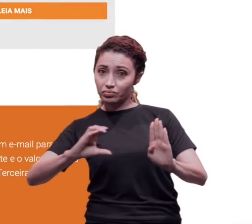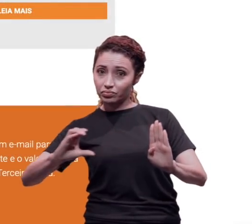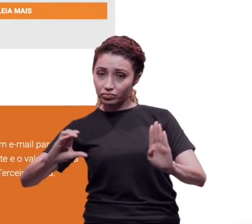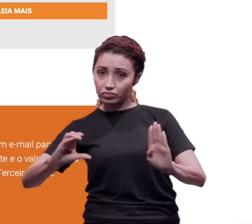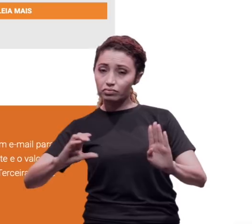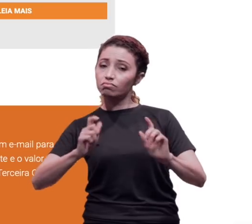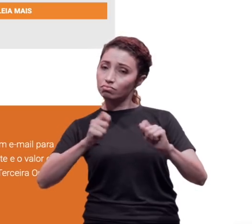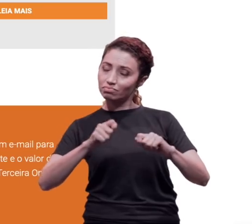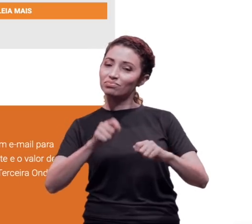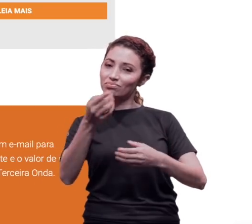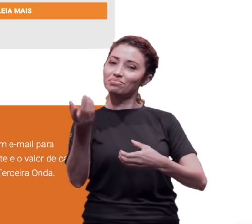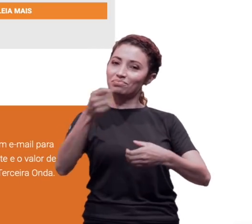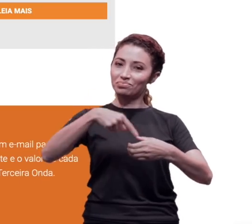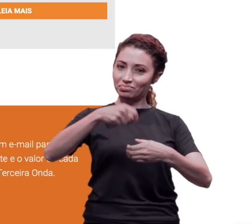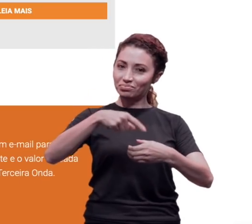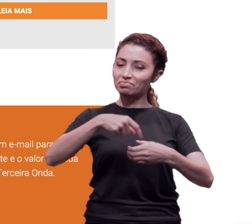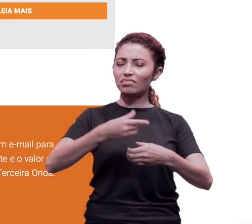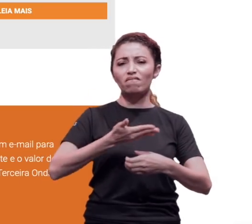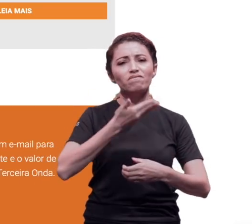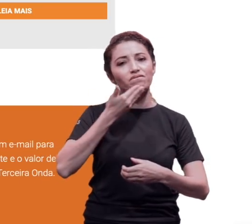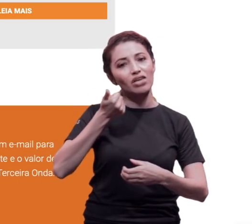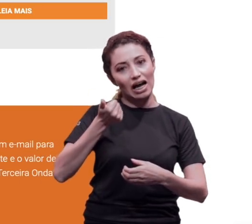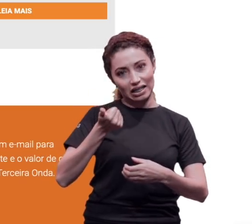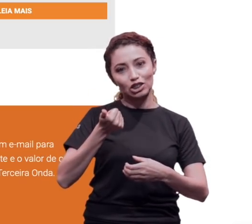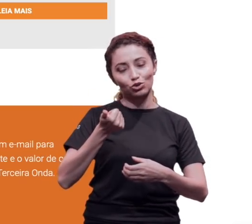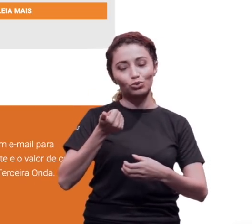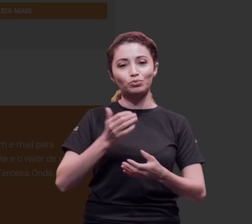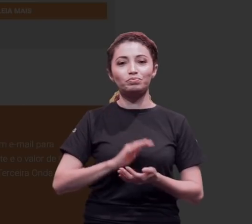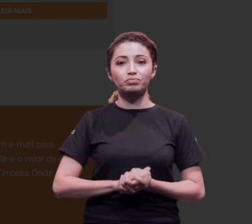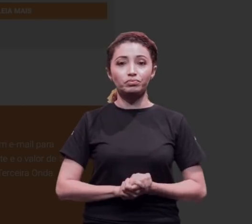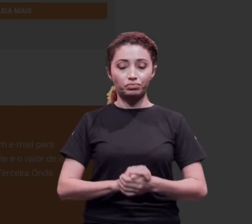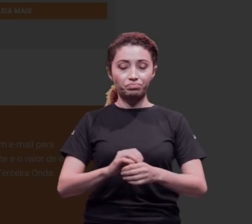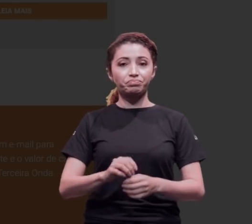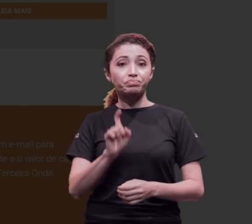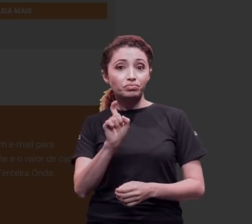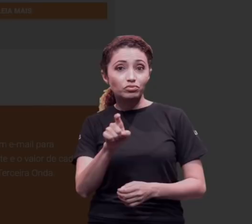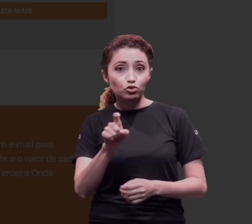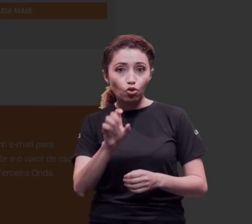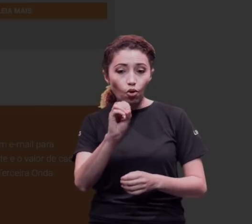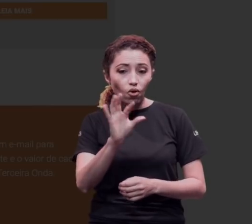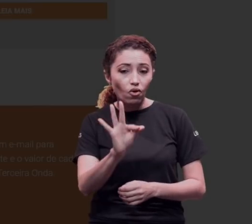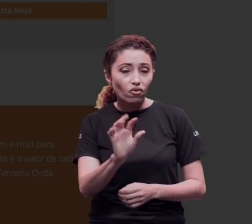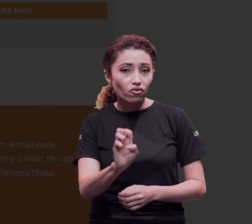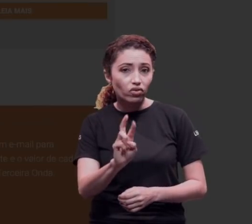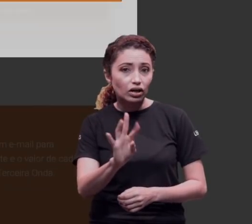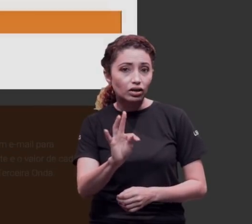ali poderá realizar a sua contribuição de forma fácil e rápida. Clique em Ofertar